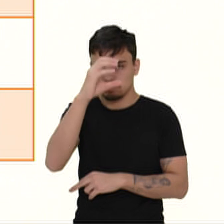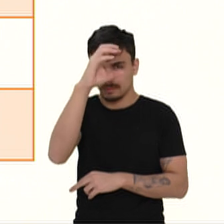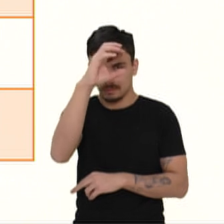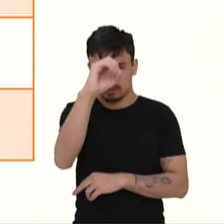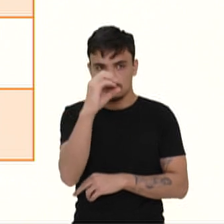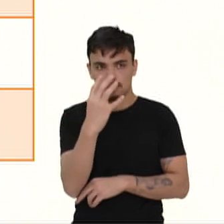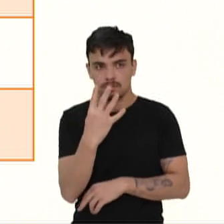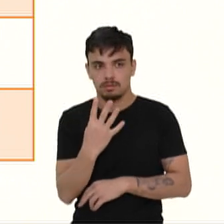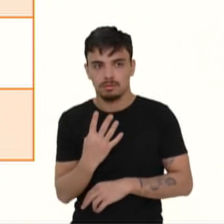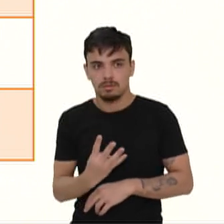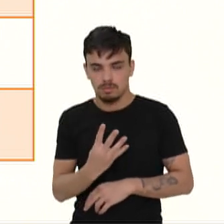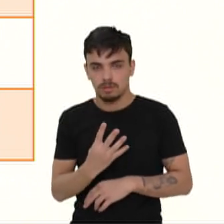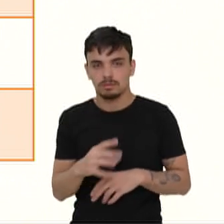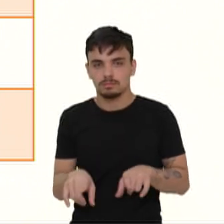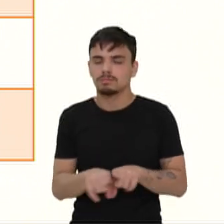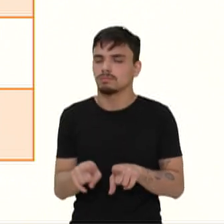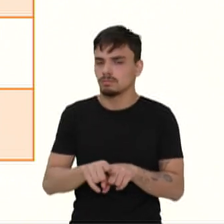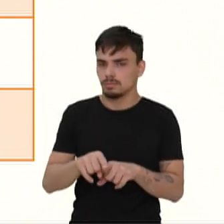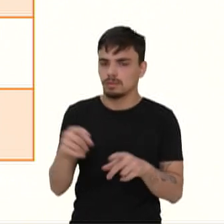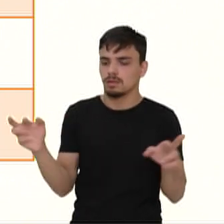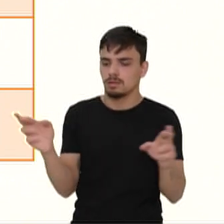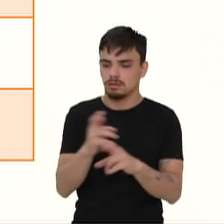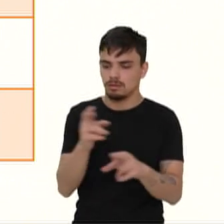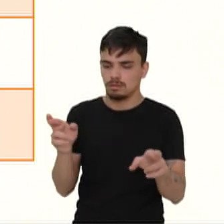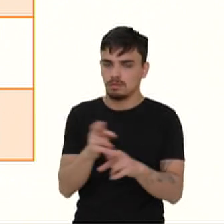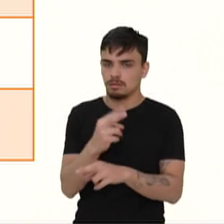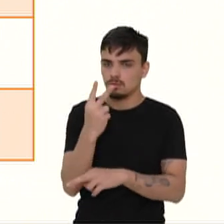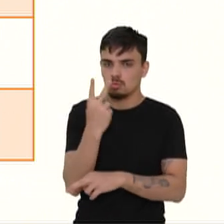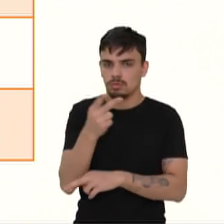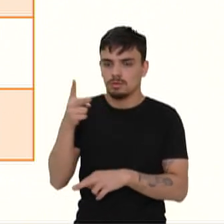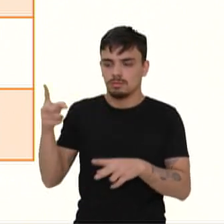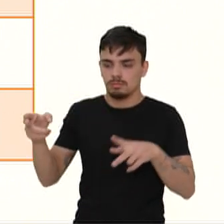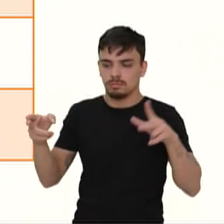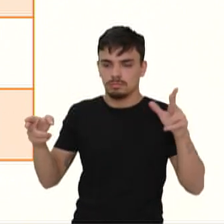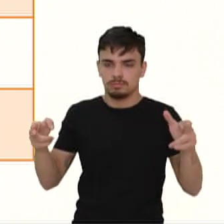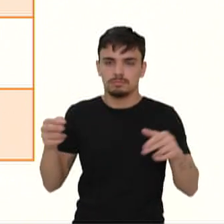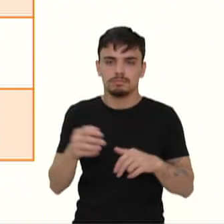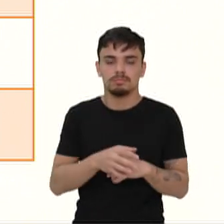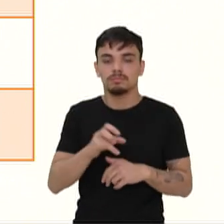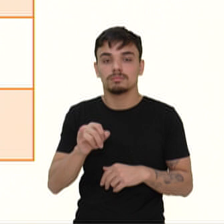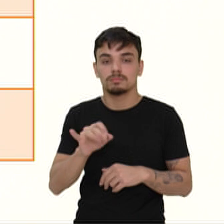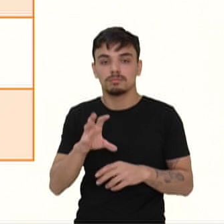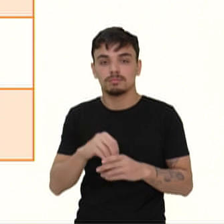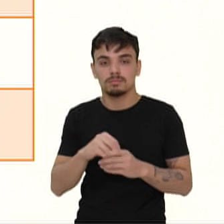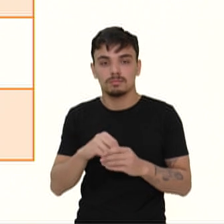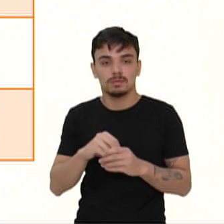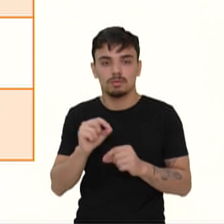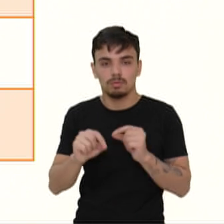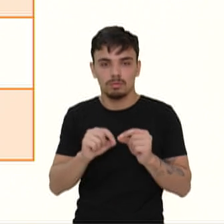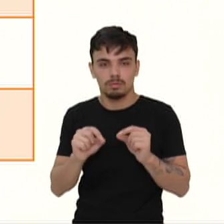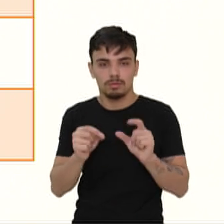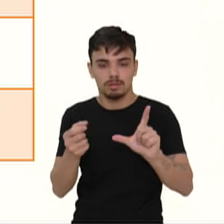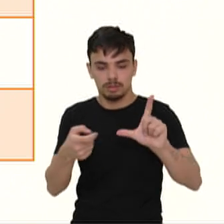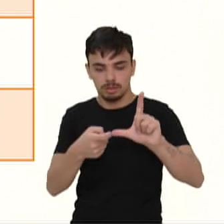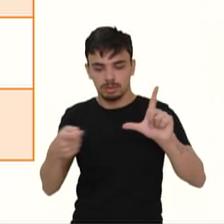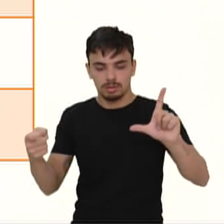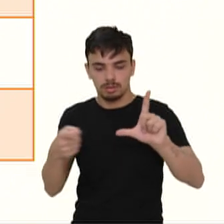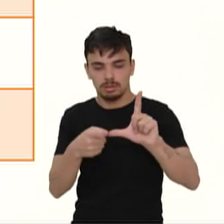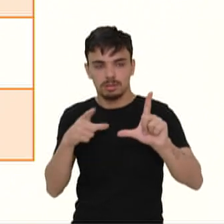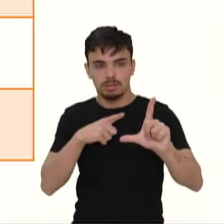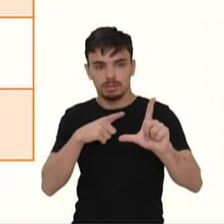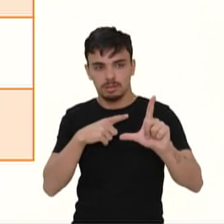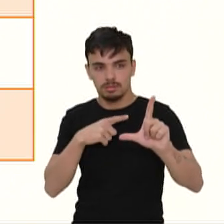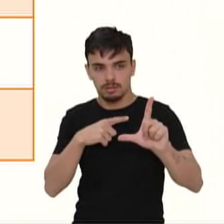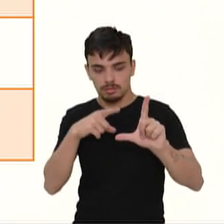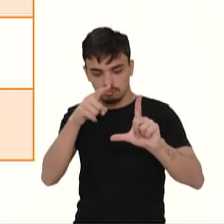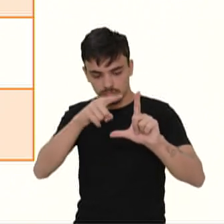4. O 0 e o 4 são simétricos em relação ao 2. Como eu falei, se no eixo x você passar o eixo de simetria, aquele pontilhadinho lá,